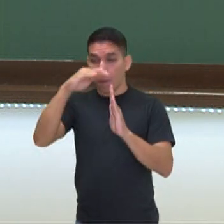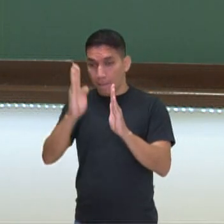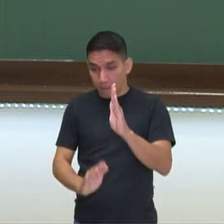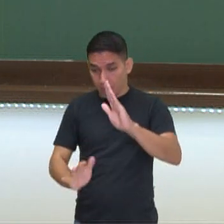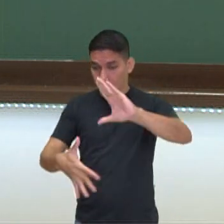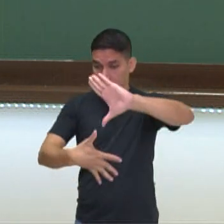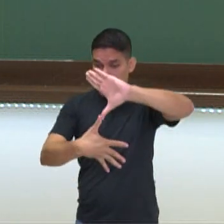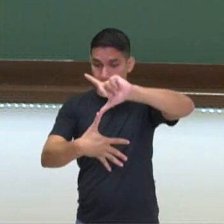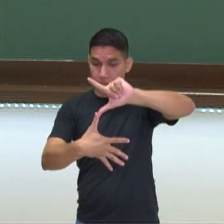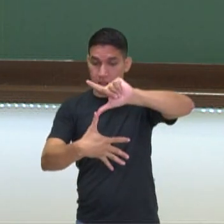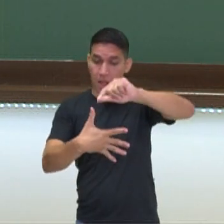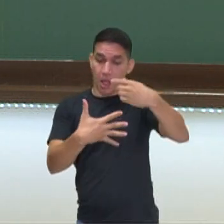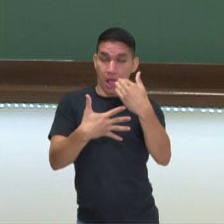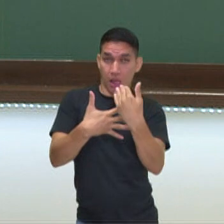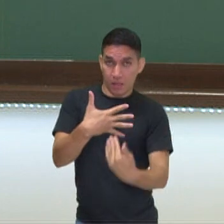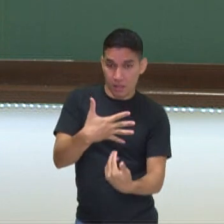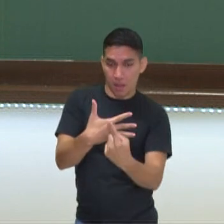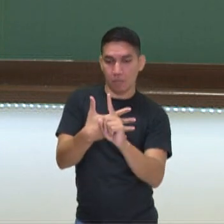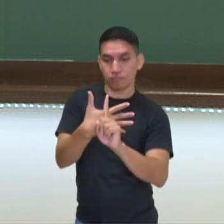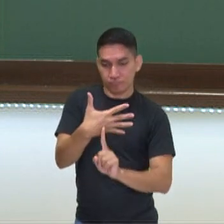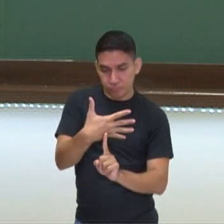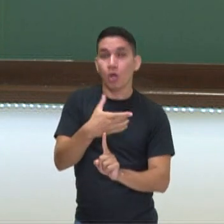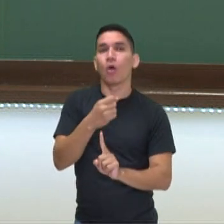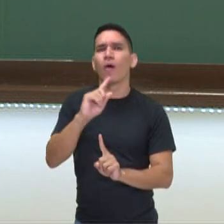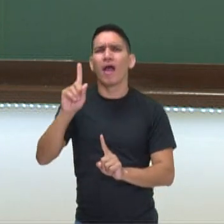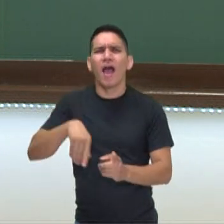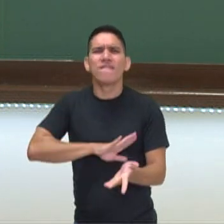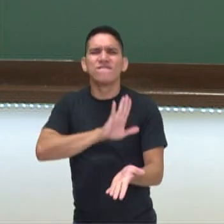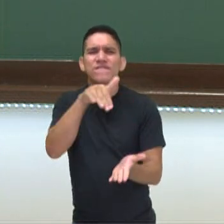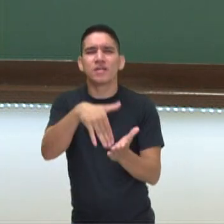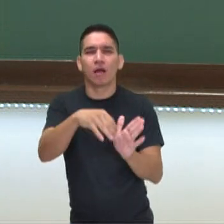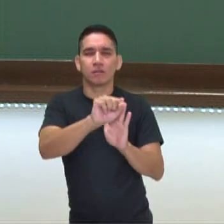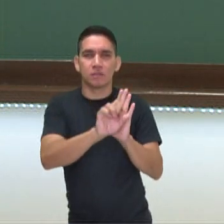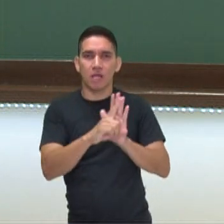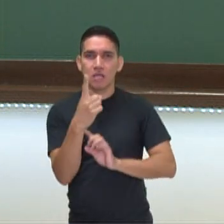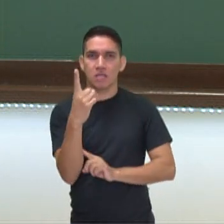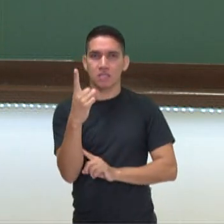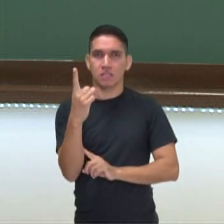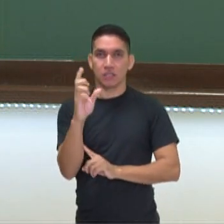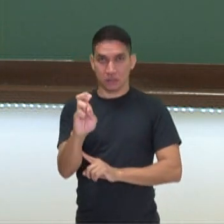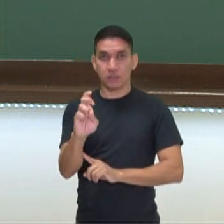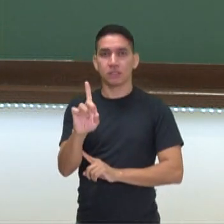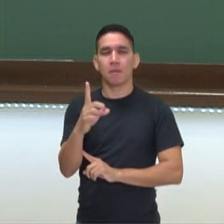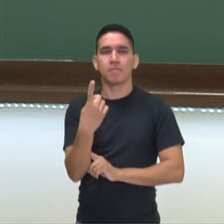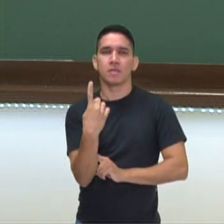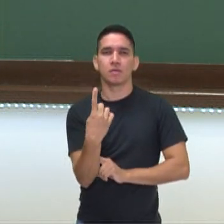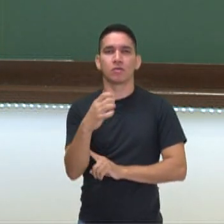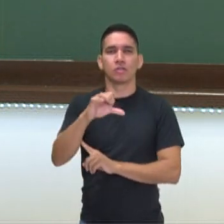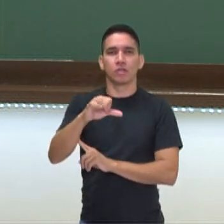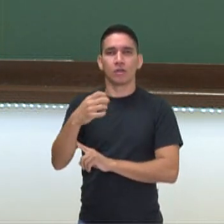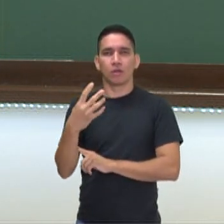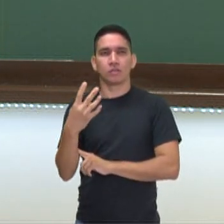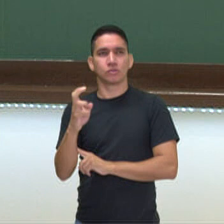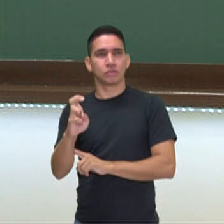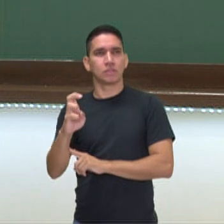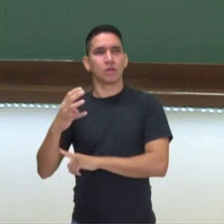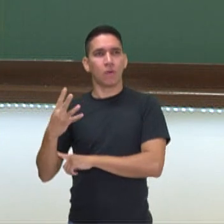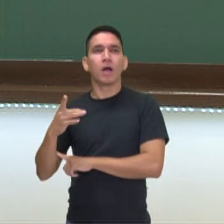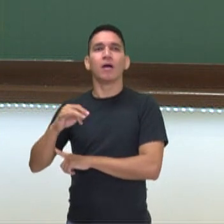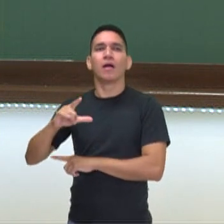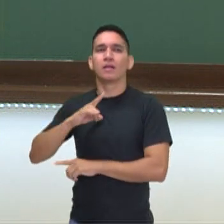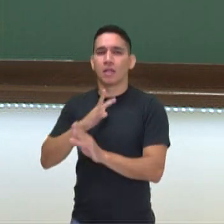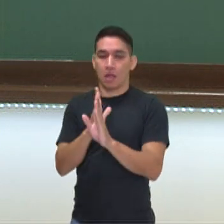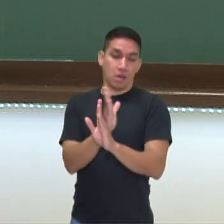tratado assinado lá no final do século XV, 1494, que dividia as terras, né? Deste lado as